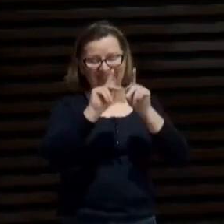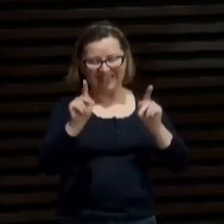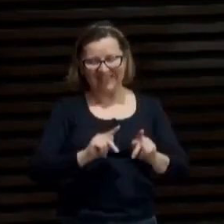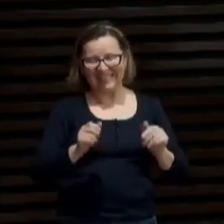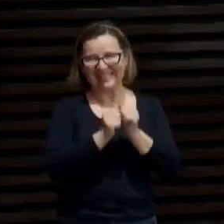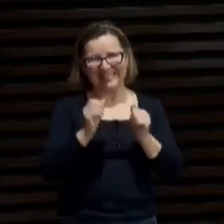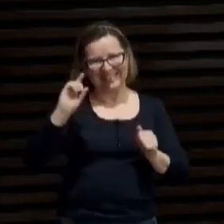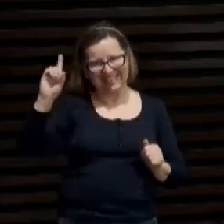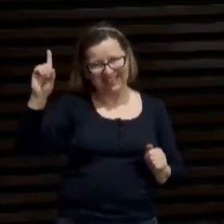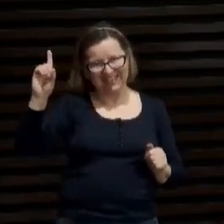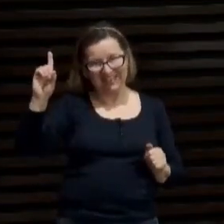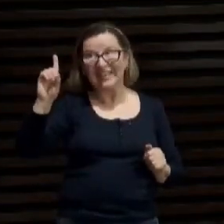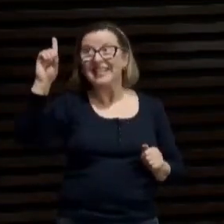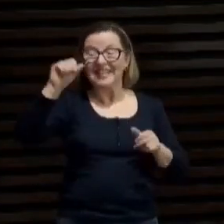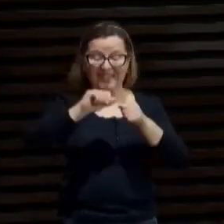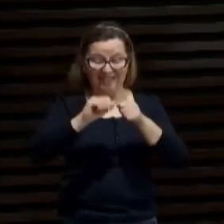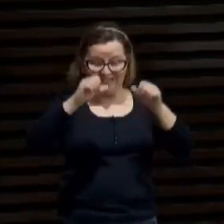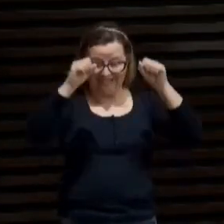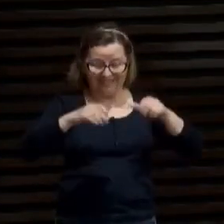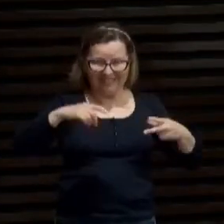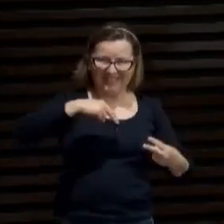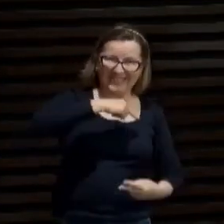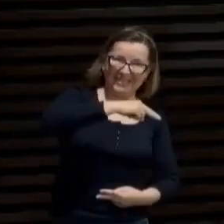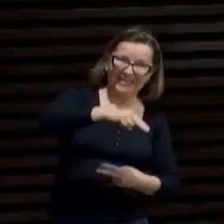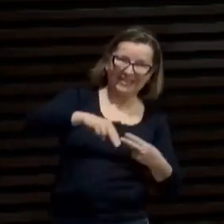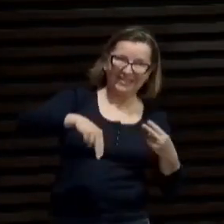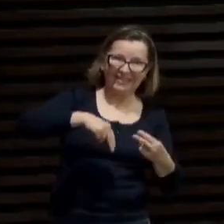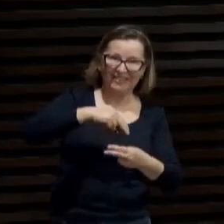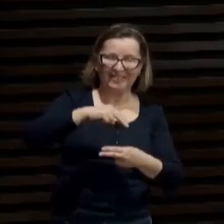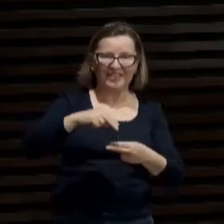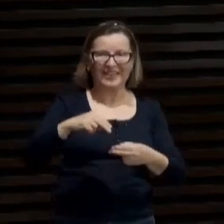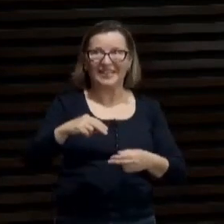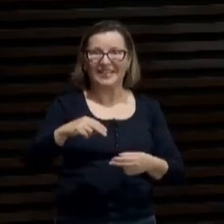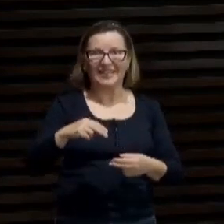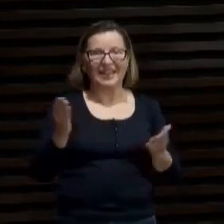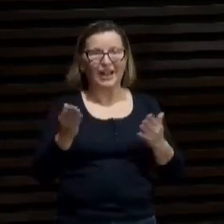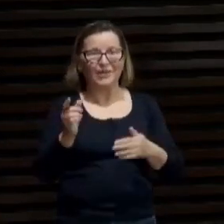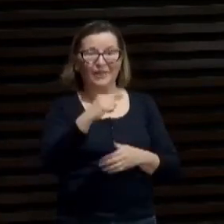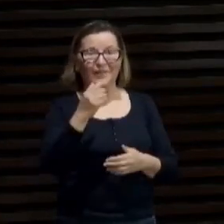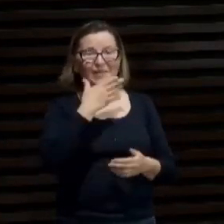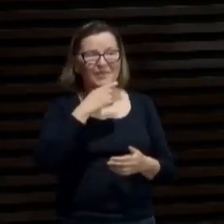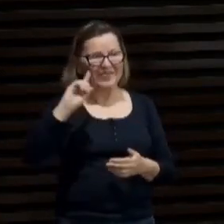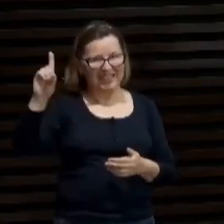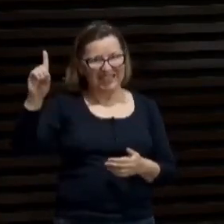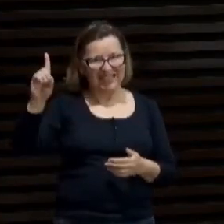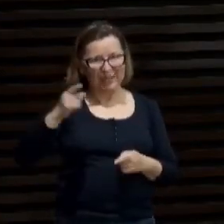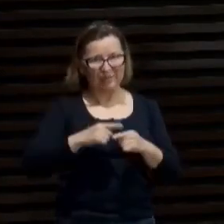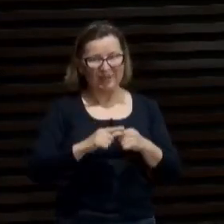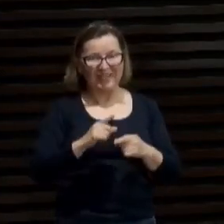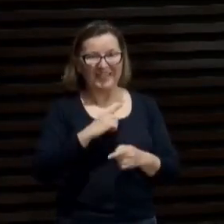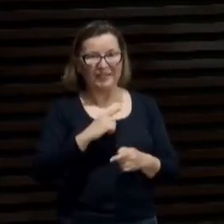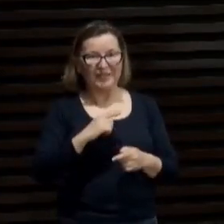com o Deus Criador do universo, que se intitula nosso Pai, porque nós temos